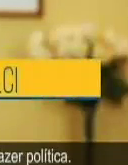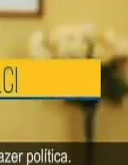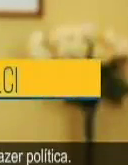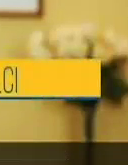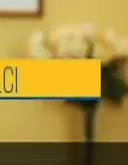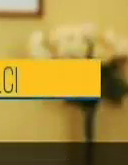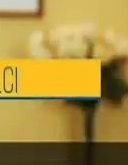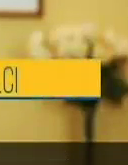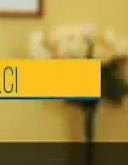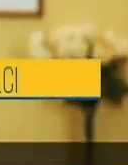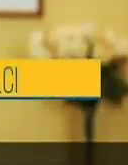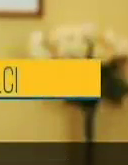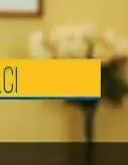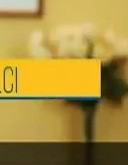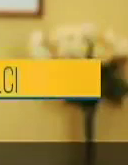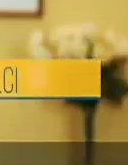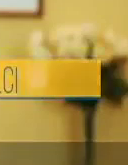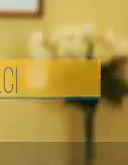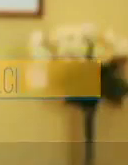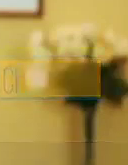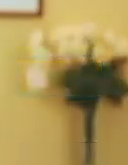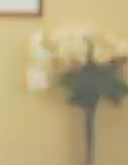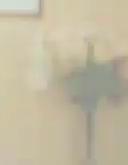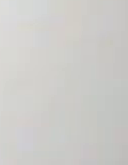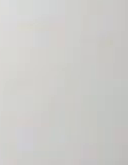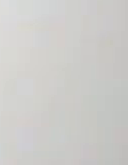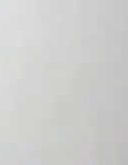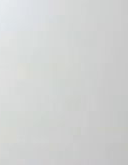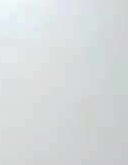fazer política, venha conhecer a Democracia Cristã.